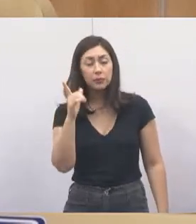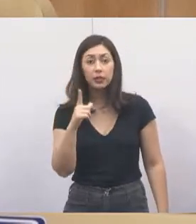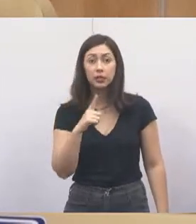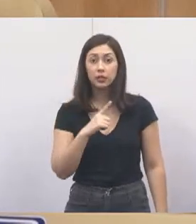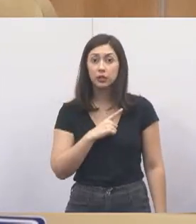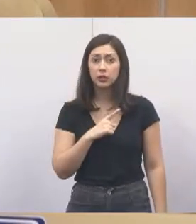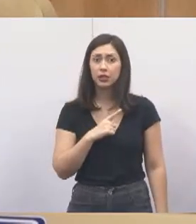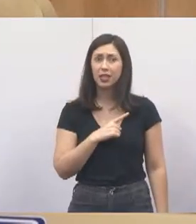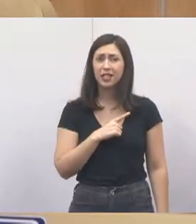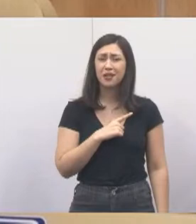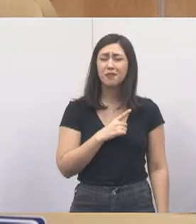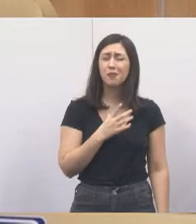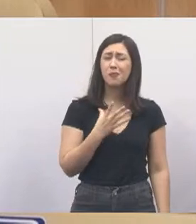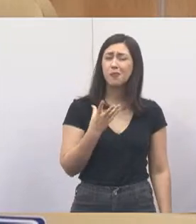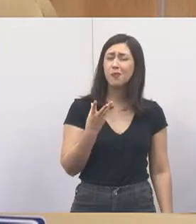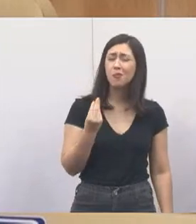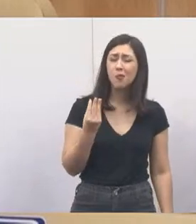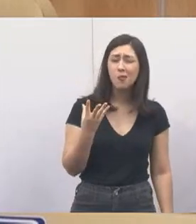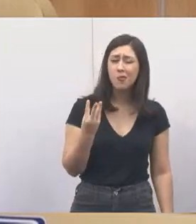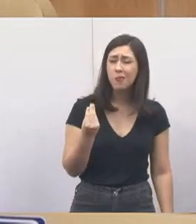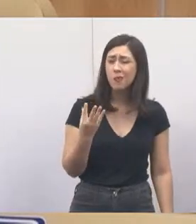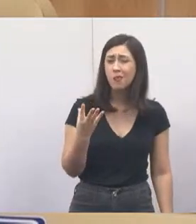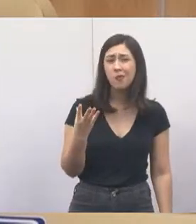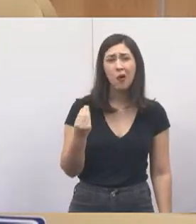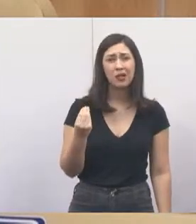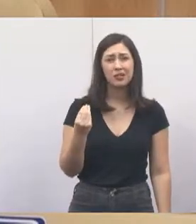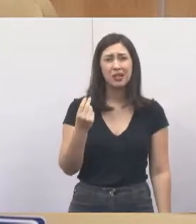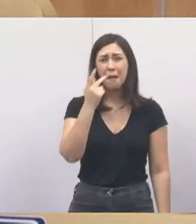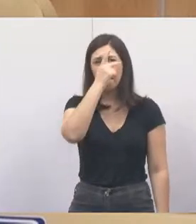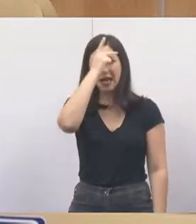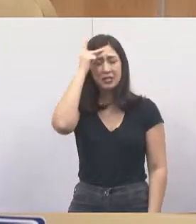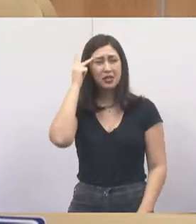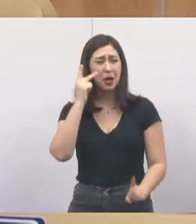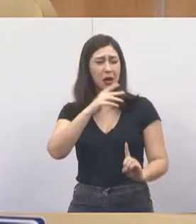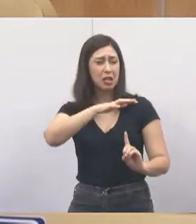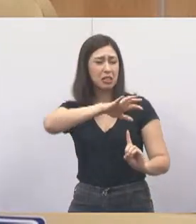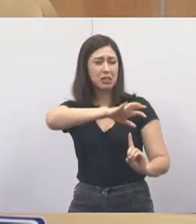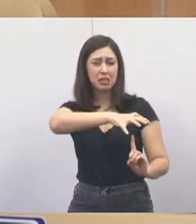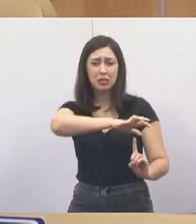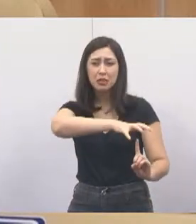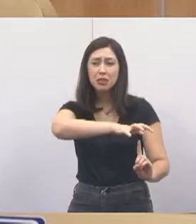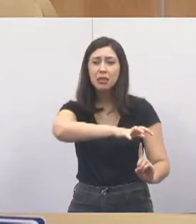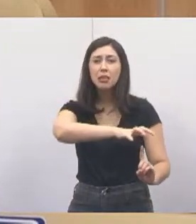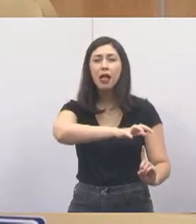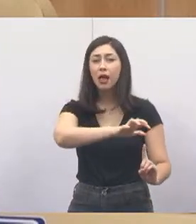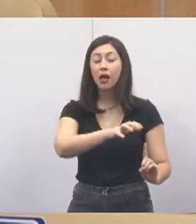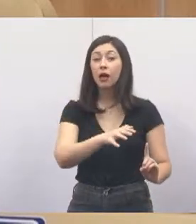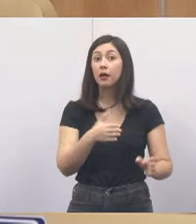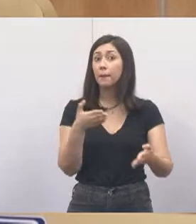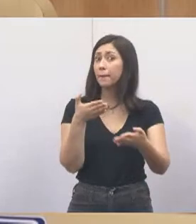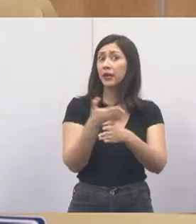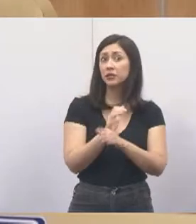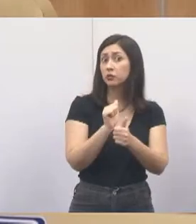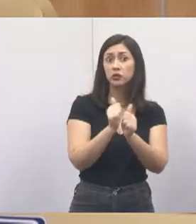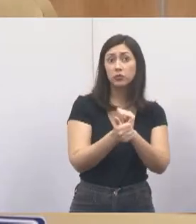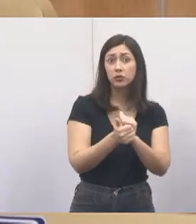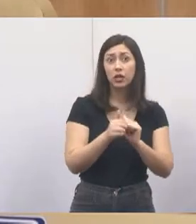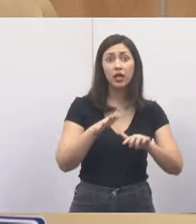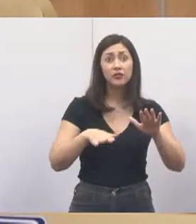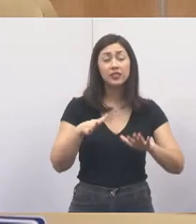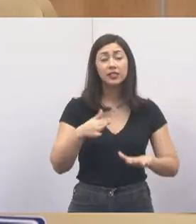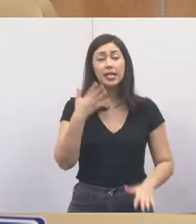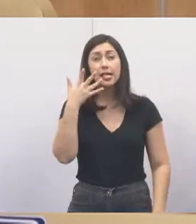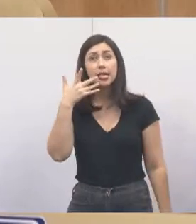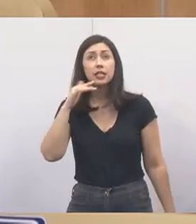número absurdo de pedófilos dentro do esporte. Uma criança tem um sonho e